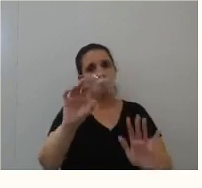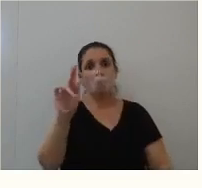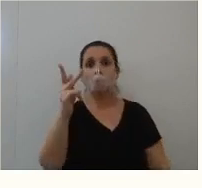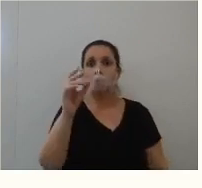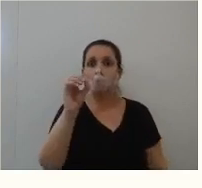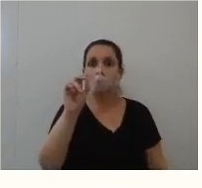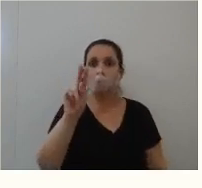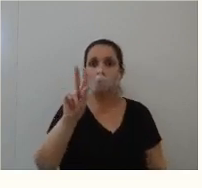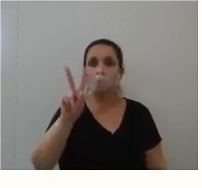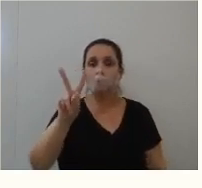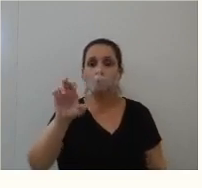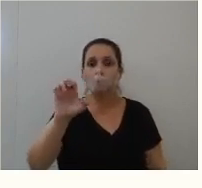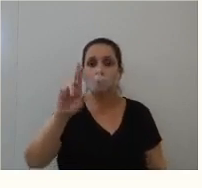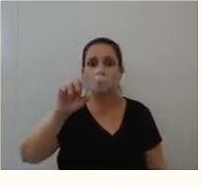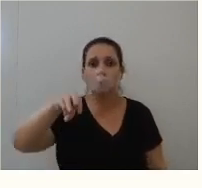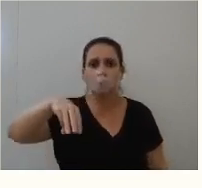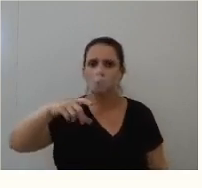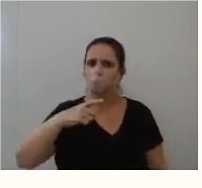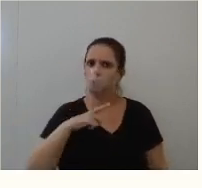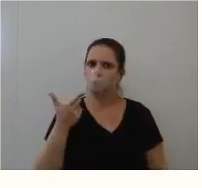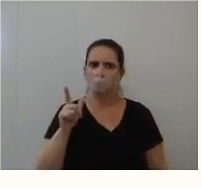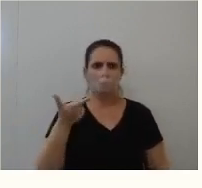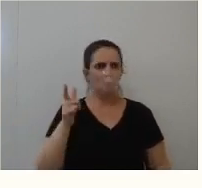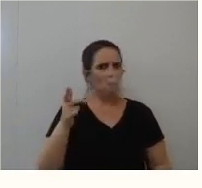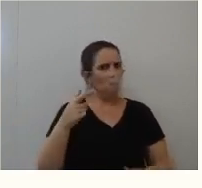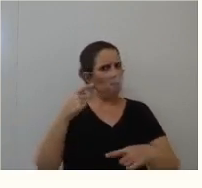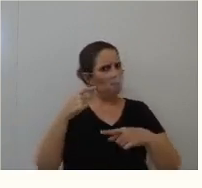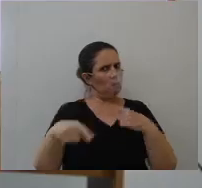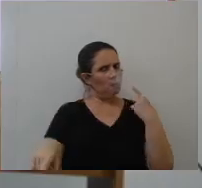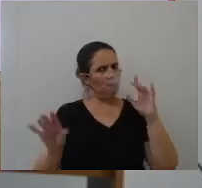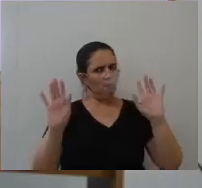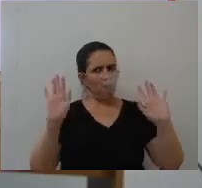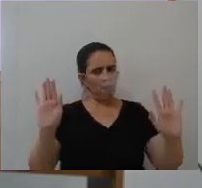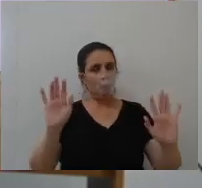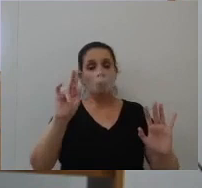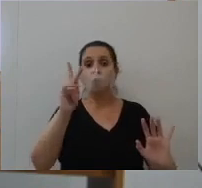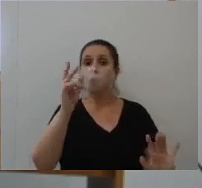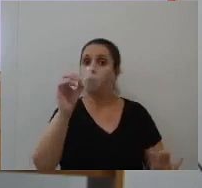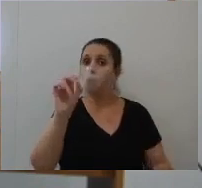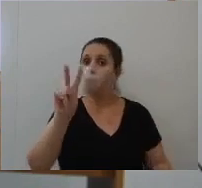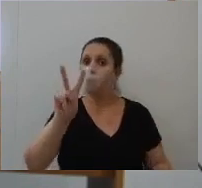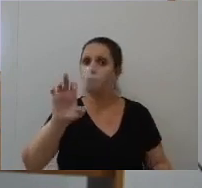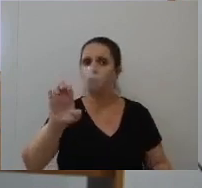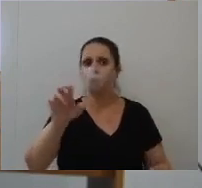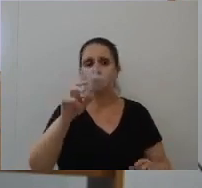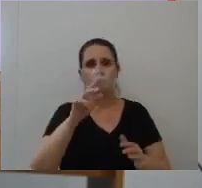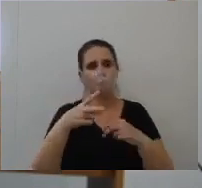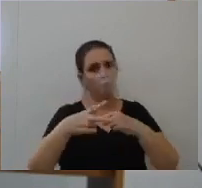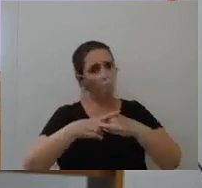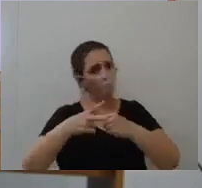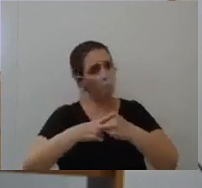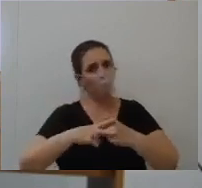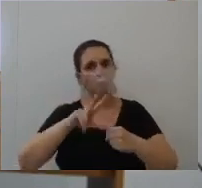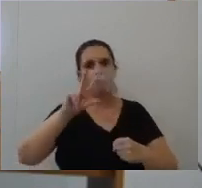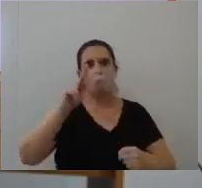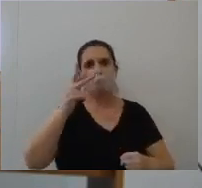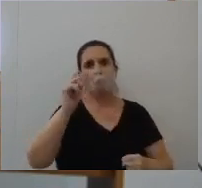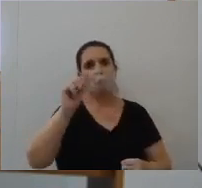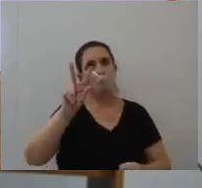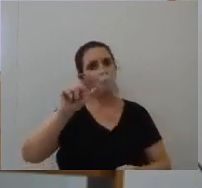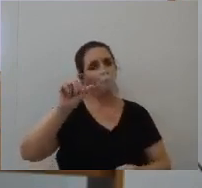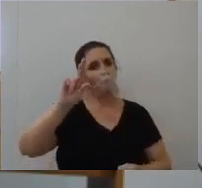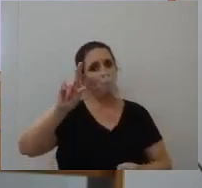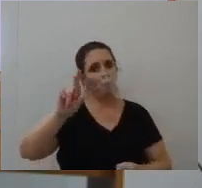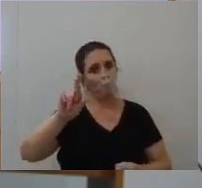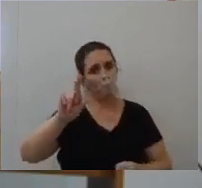houveram não existe. Lembram disso? Da aula de concordância? Eu falei isso para vocês. O verbo haver, quando indica